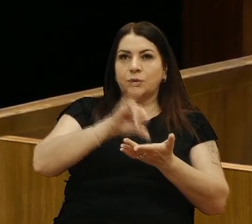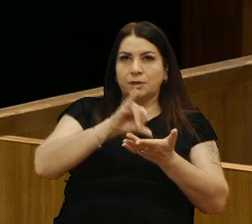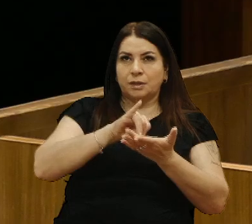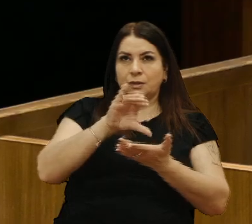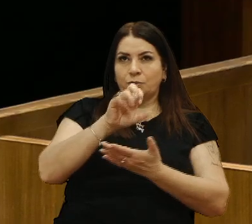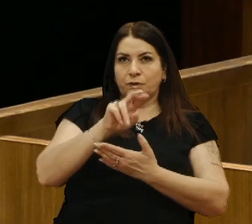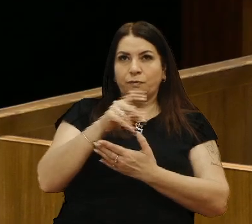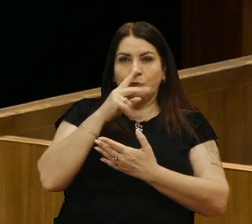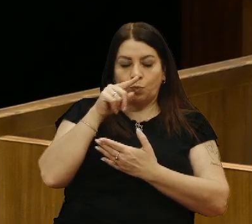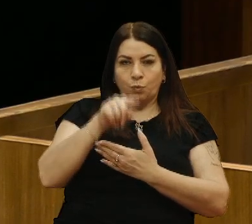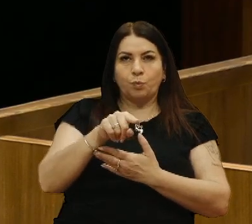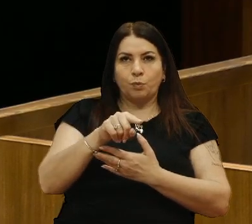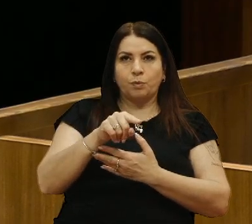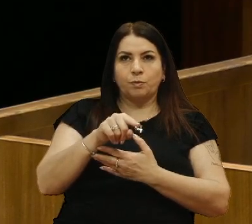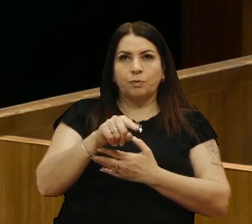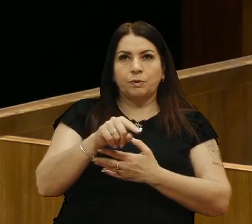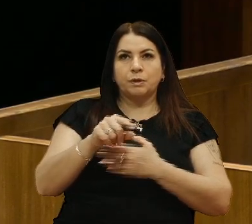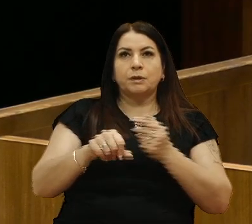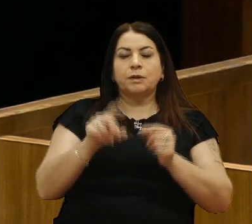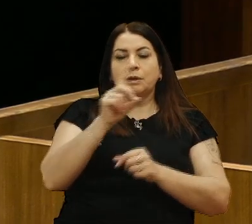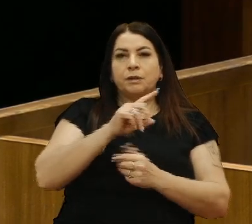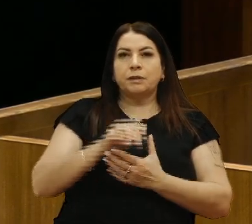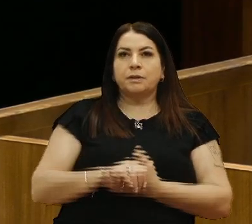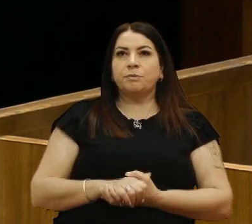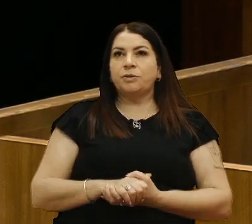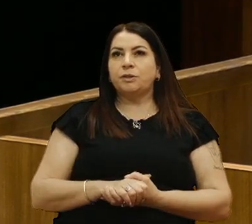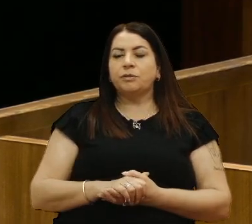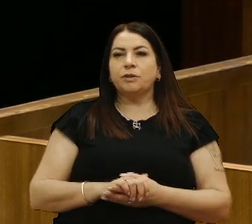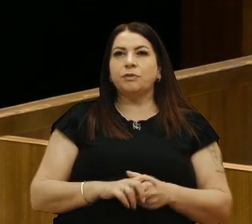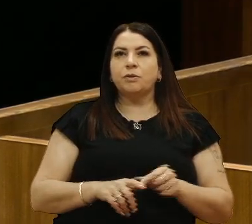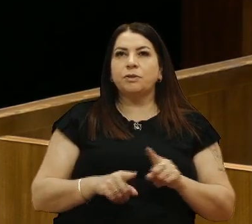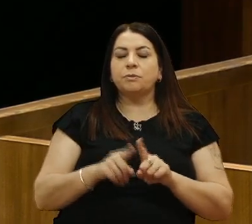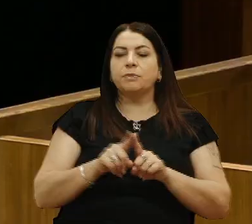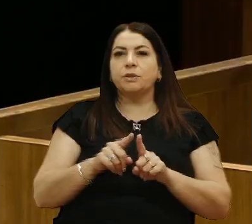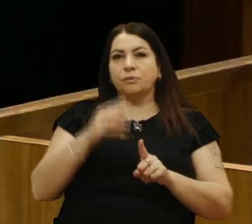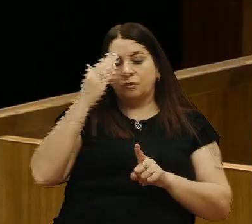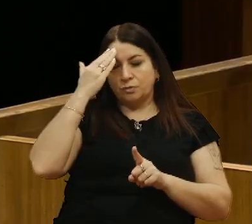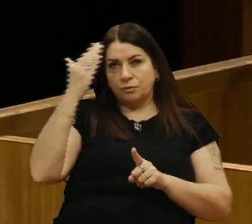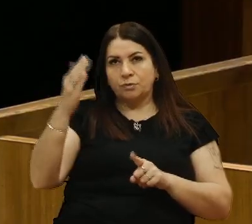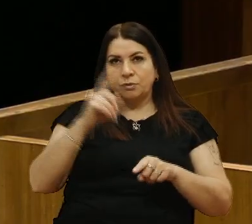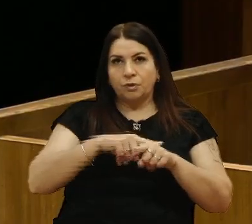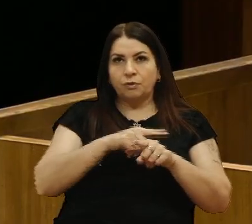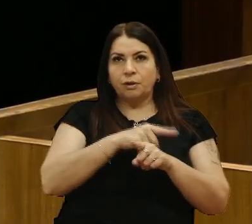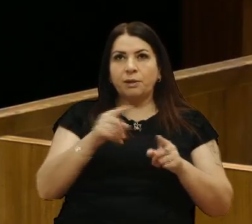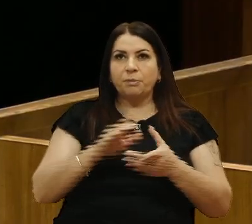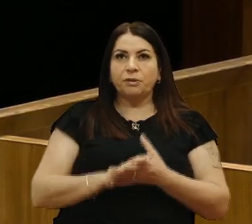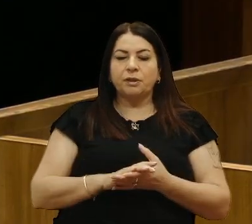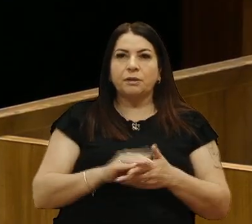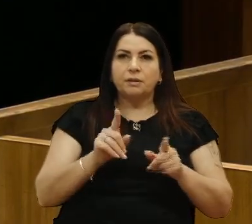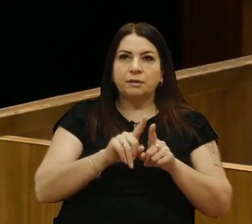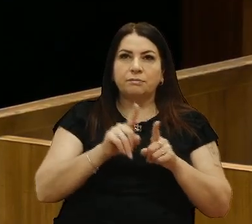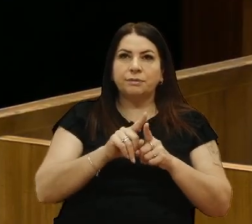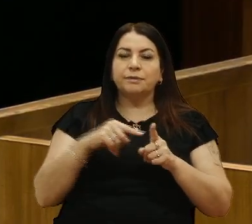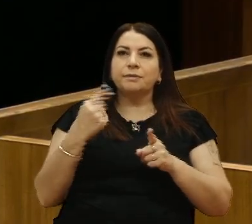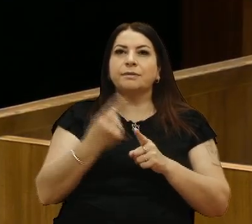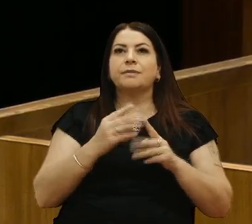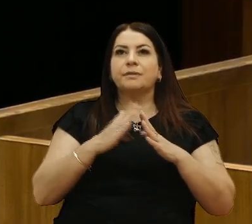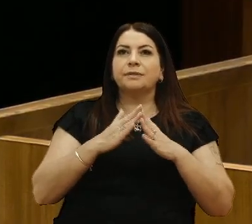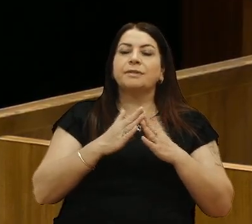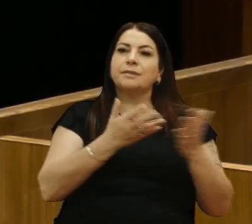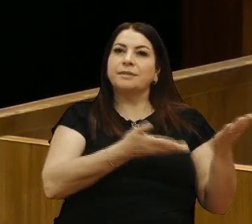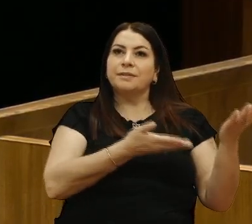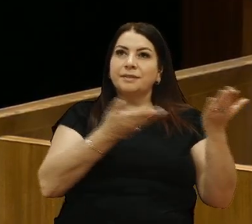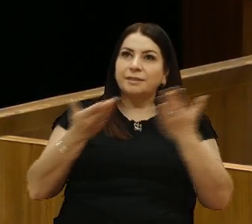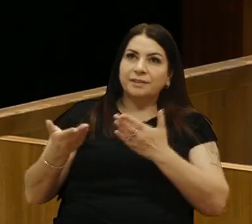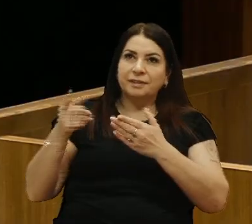local do concerto deste domingo. Agradecendo pelo espaço concedido por esta nobre casa, fica o